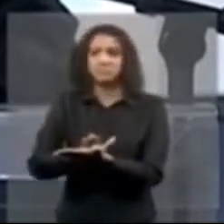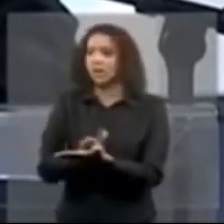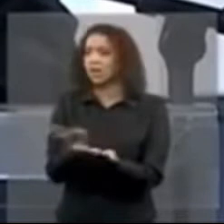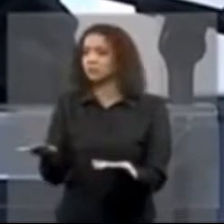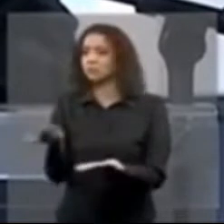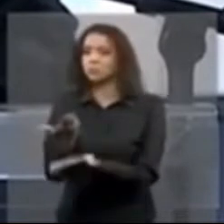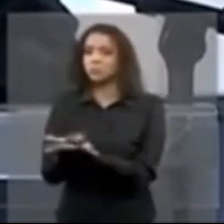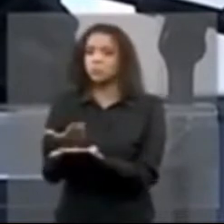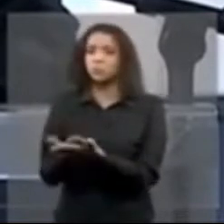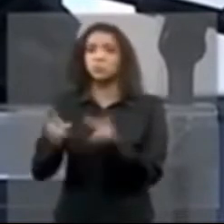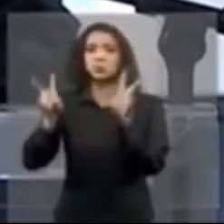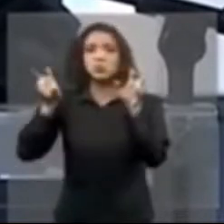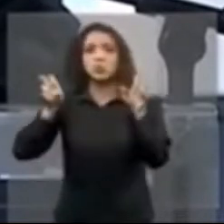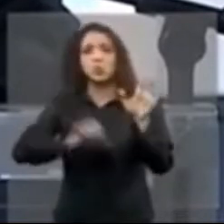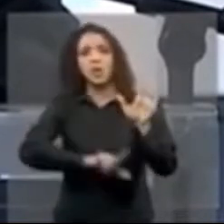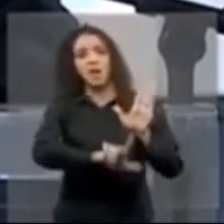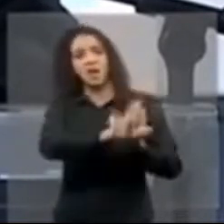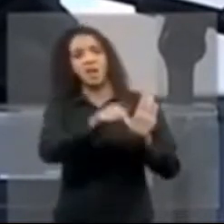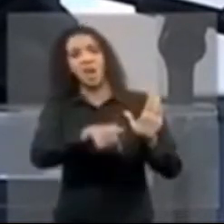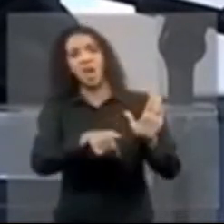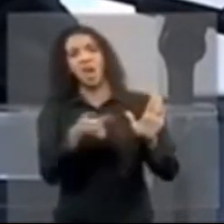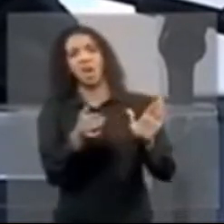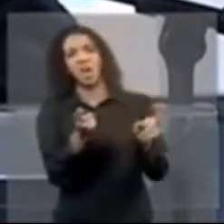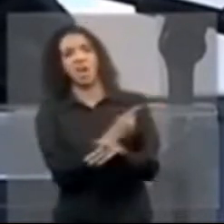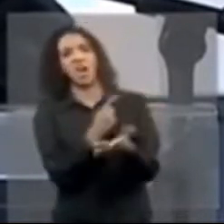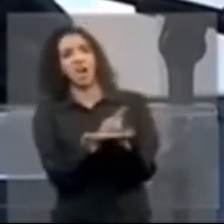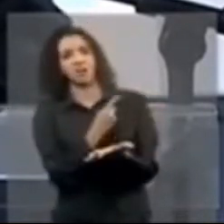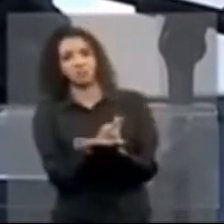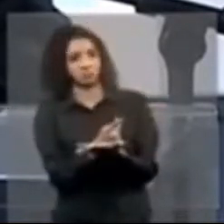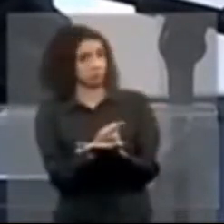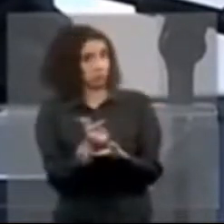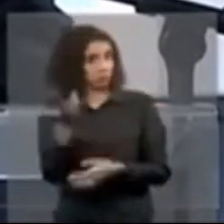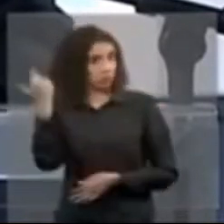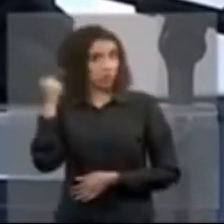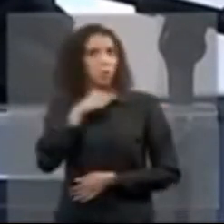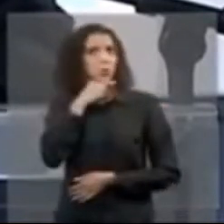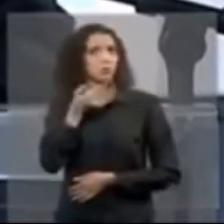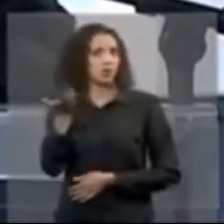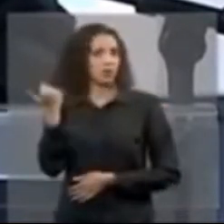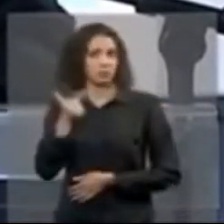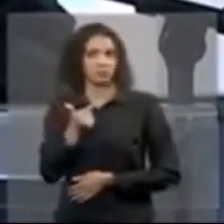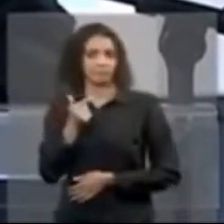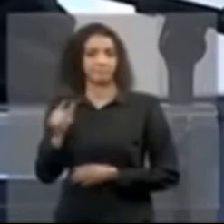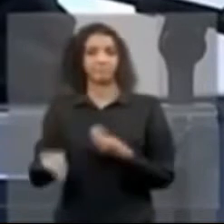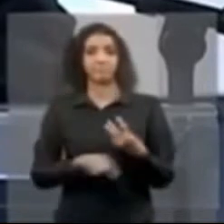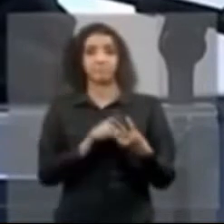suspeita de inconstitucionalidade da norma. Terceira colocação.